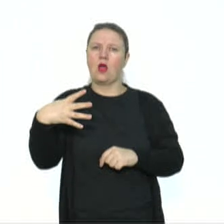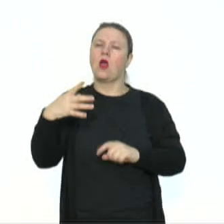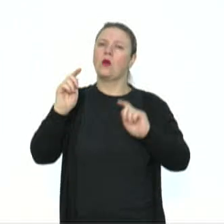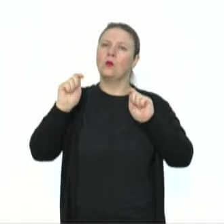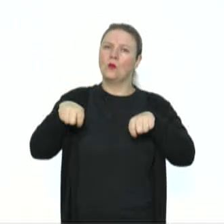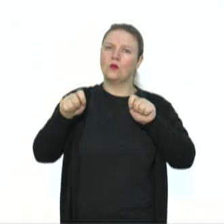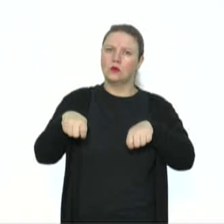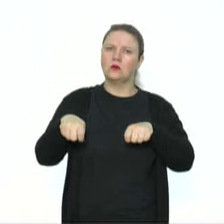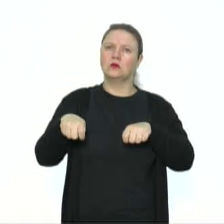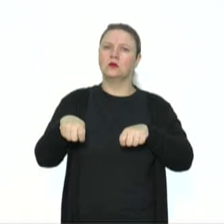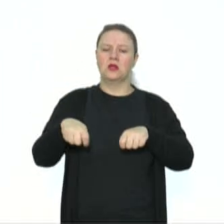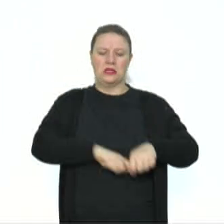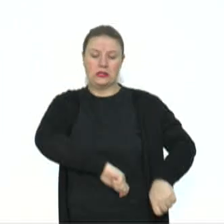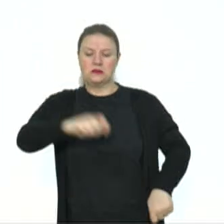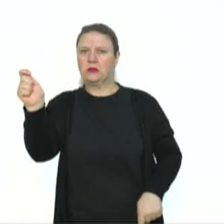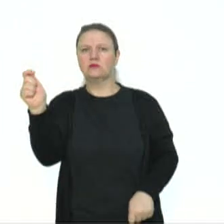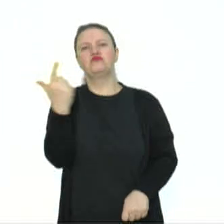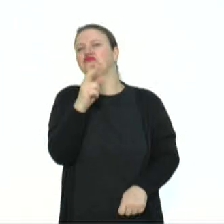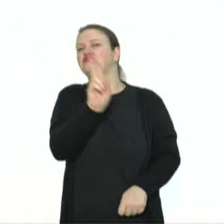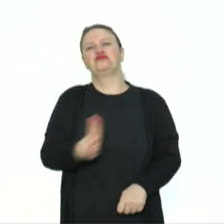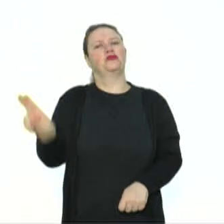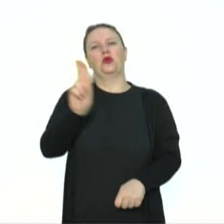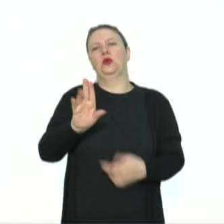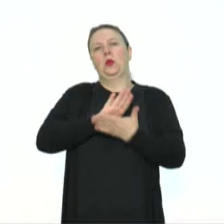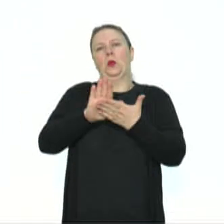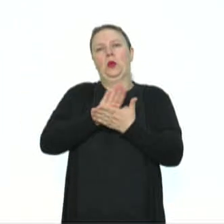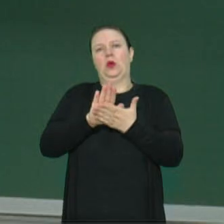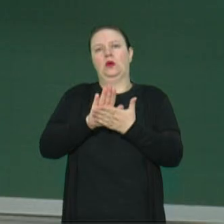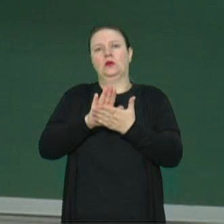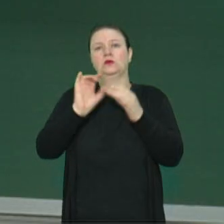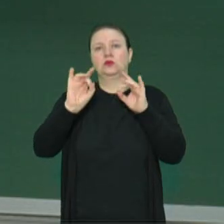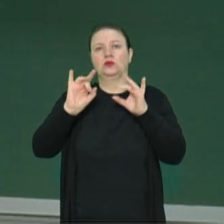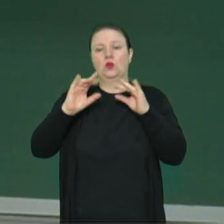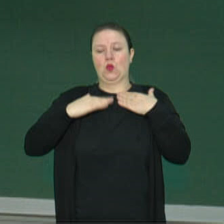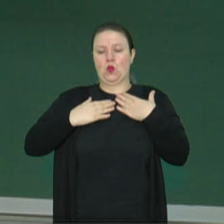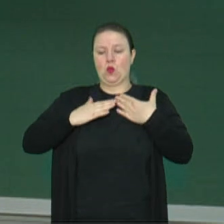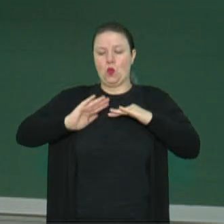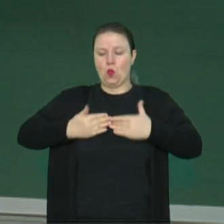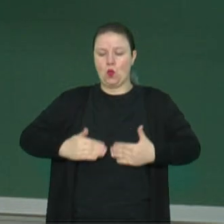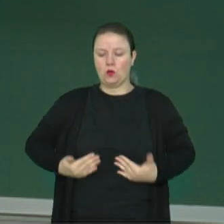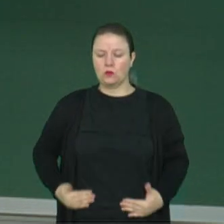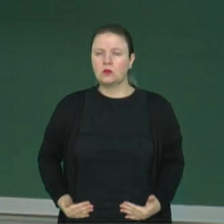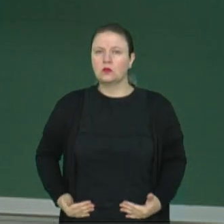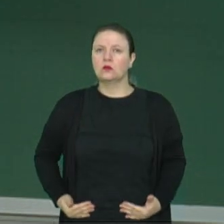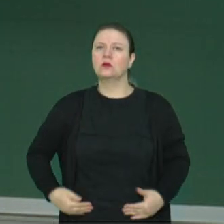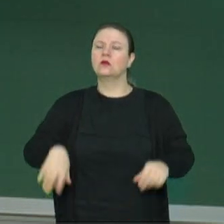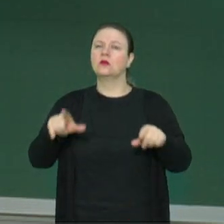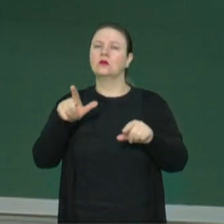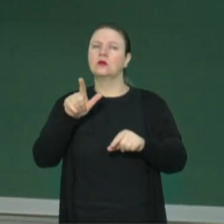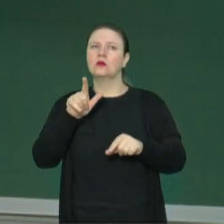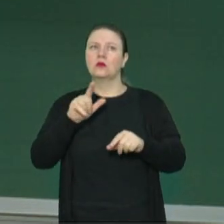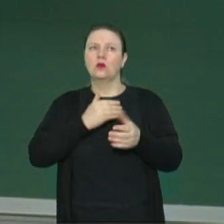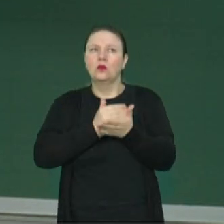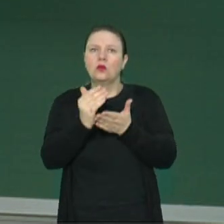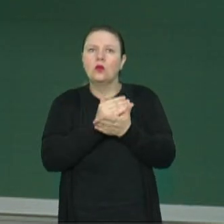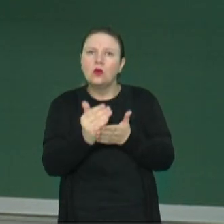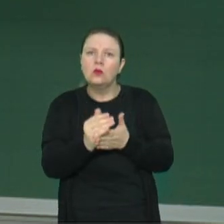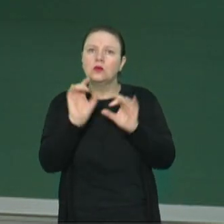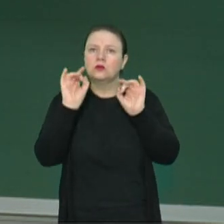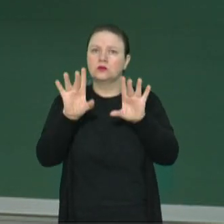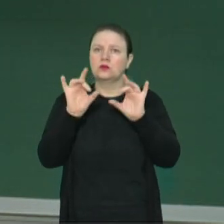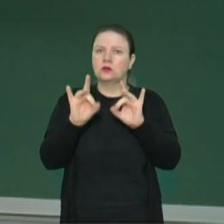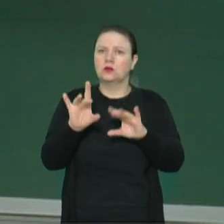até mesmo sem espadas, os adversários com armadura. Então, a técnica no início era praticada apenas